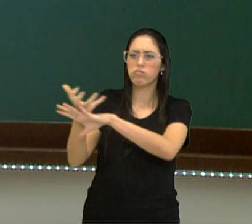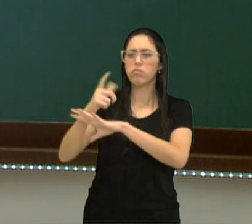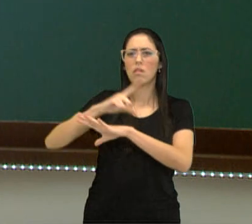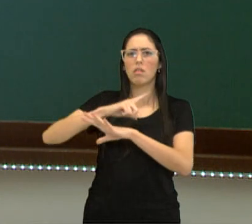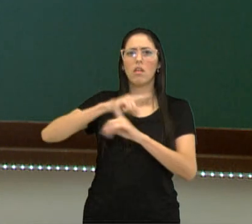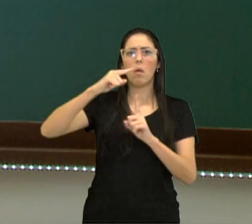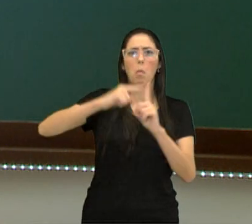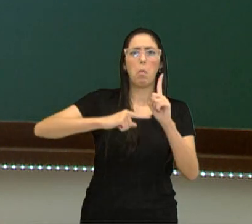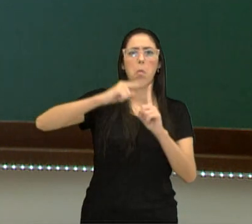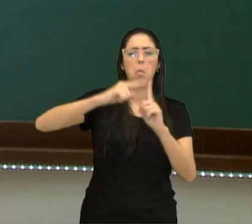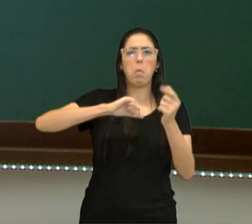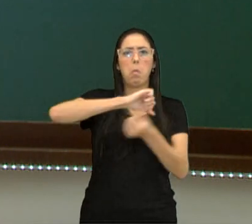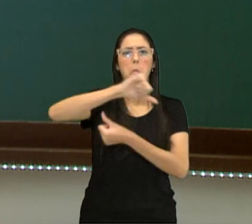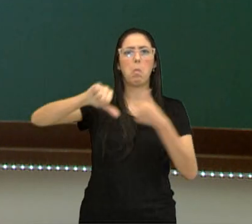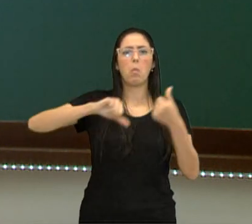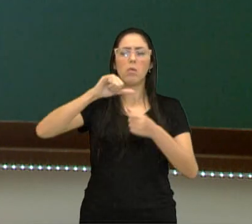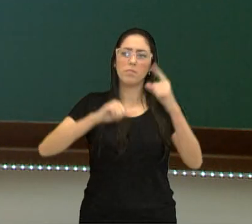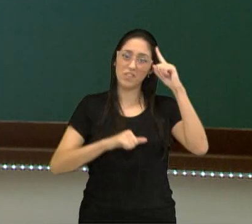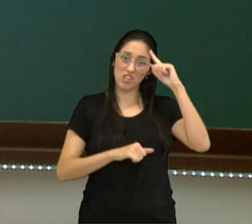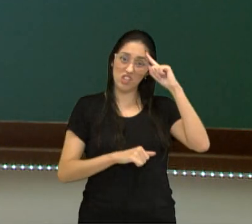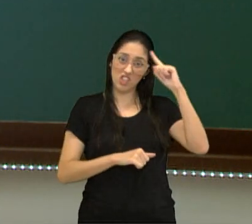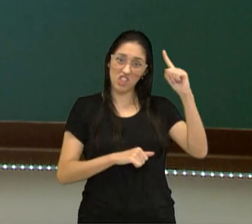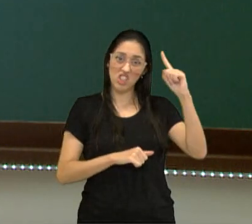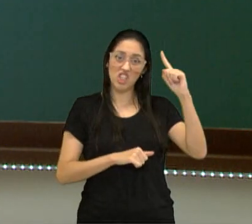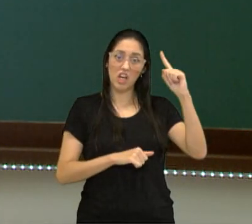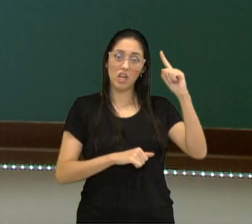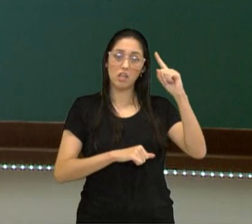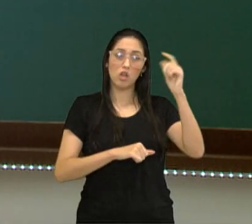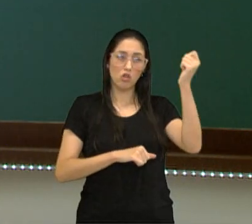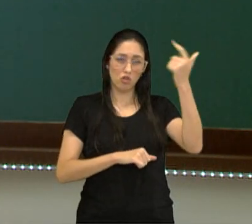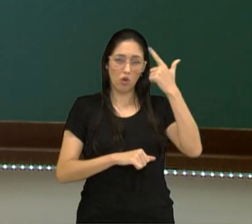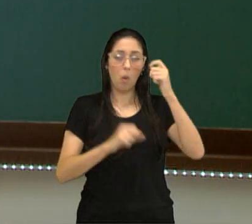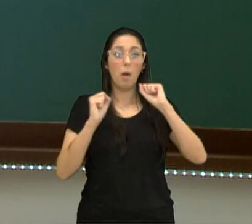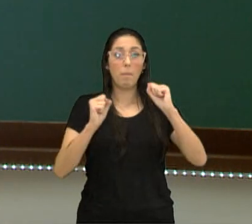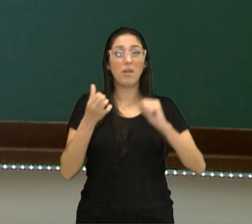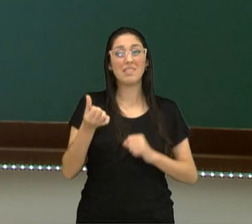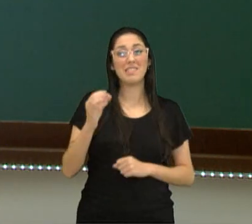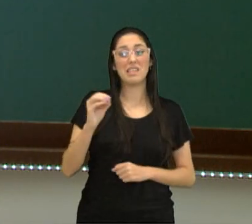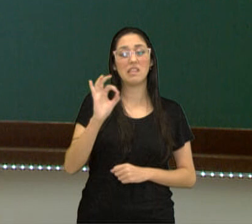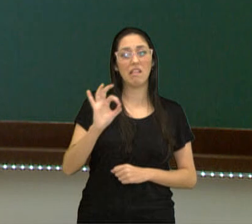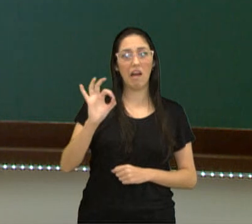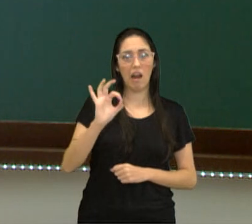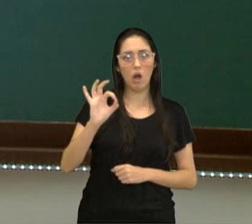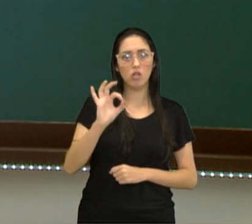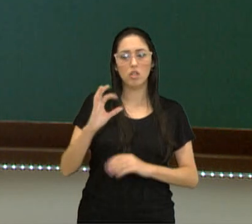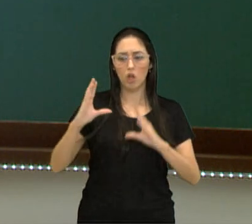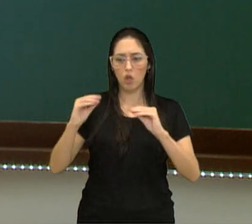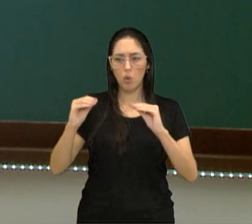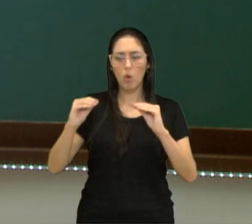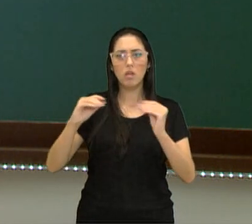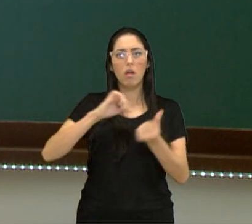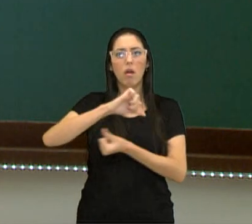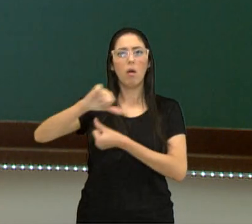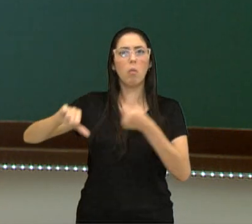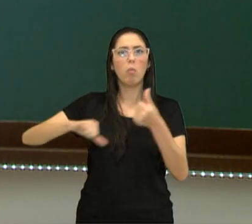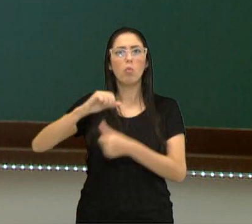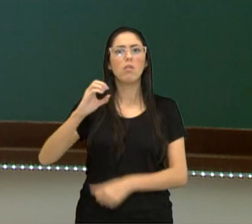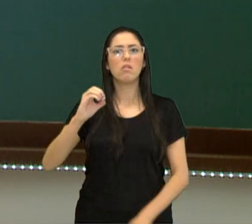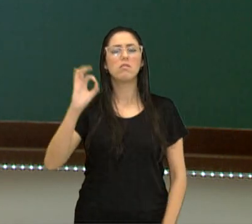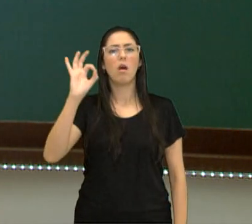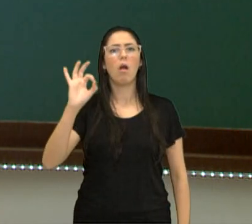temperatura, onde durante o dia as temperaturas podem chegar até 60 graus e no período da noite elas podem chegar a 0